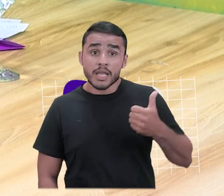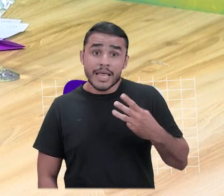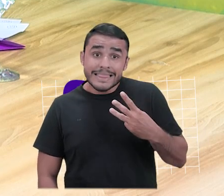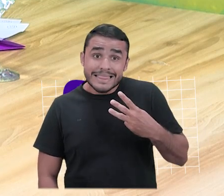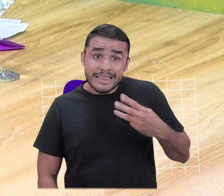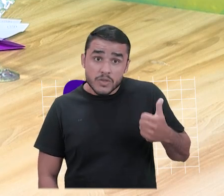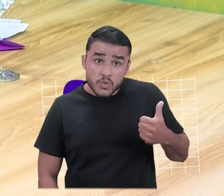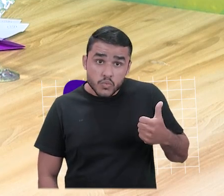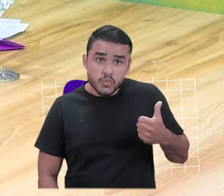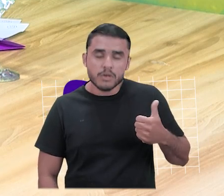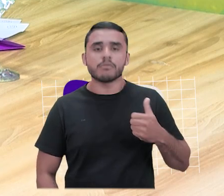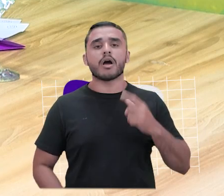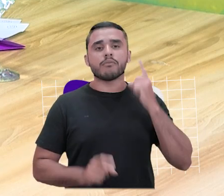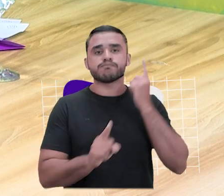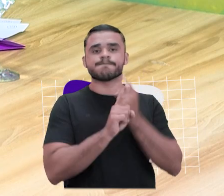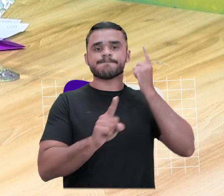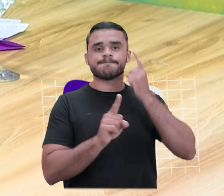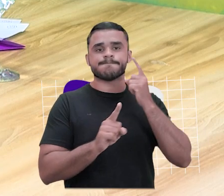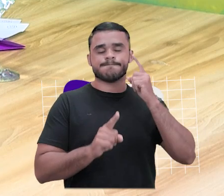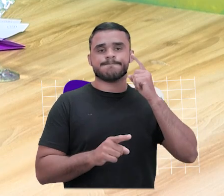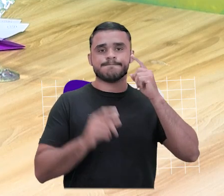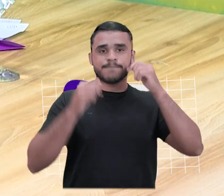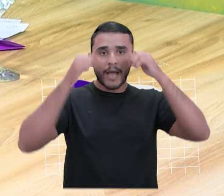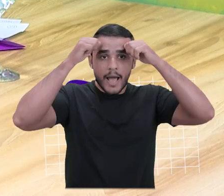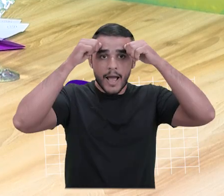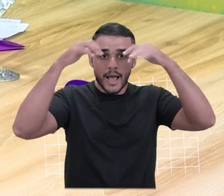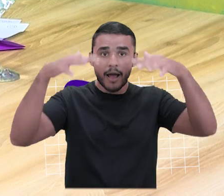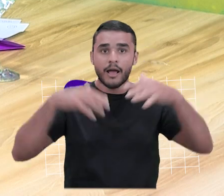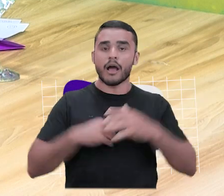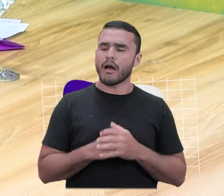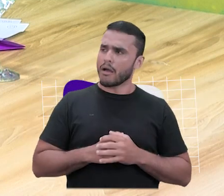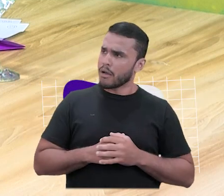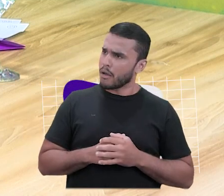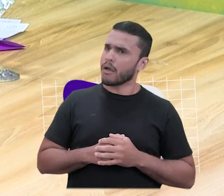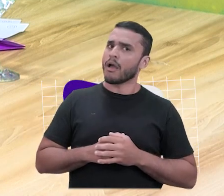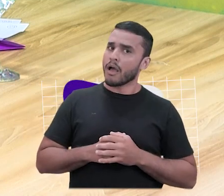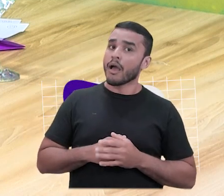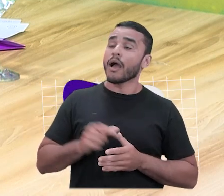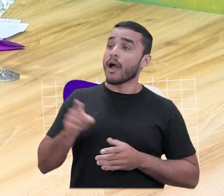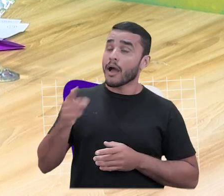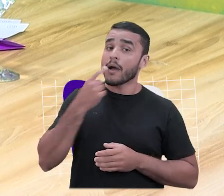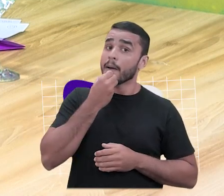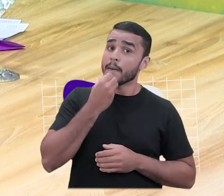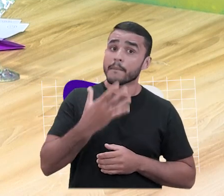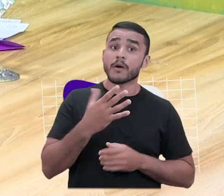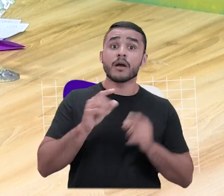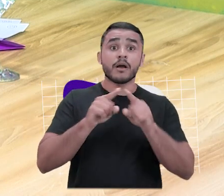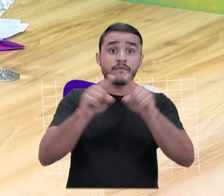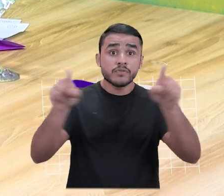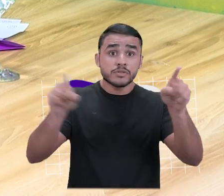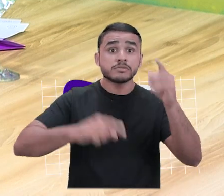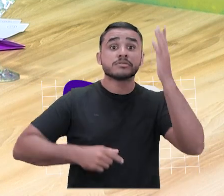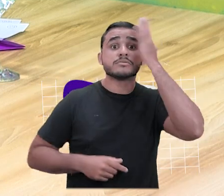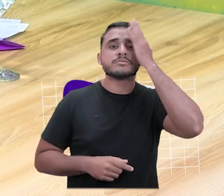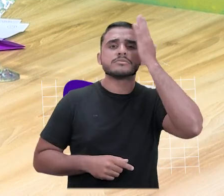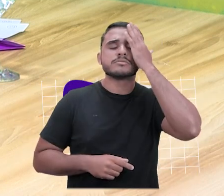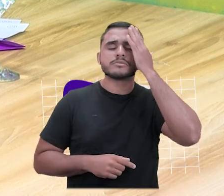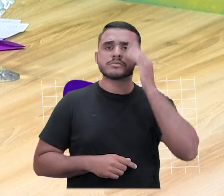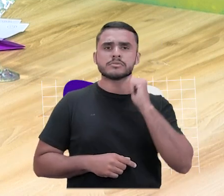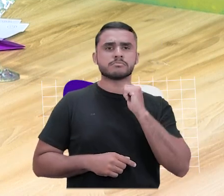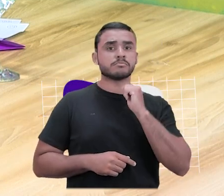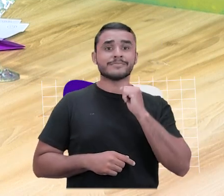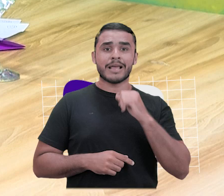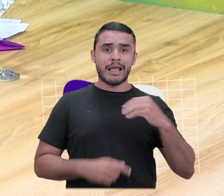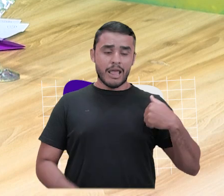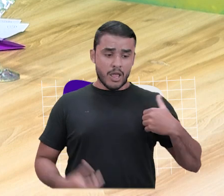É muito bom falar, porque as pessoas agora, como estão tendo mais leitura e informação, tem muitas pessoas que